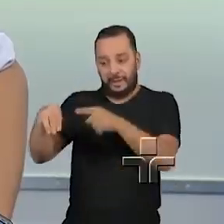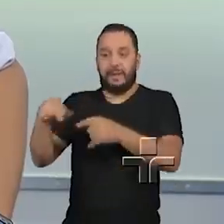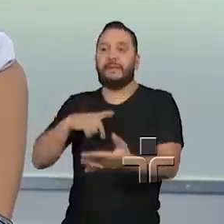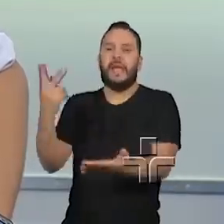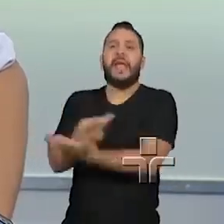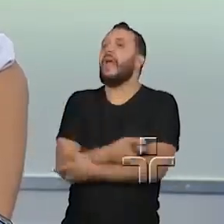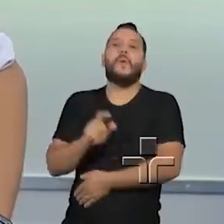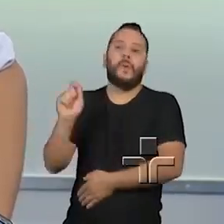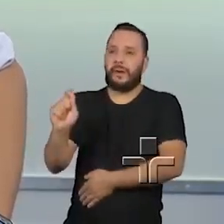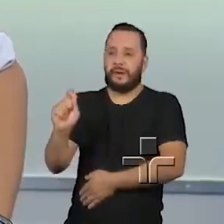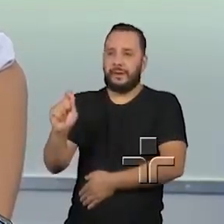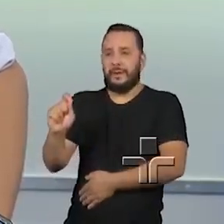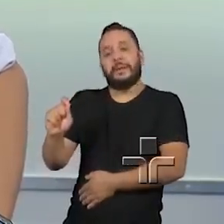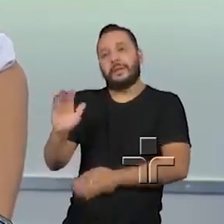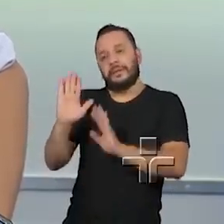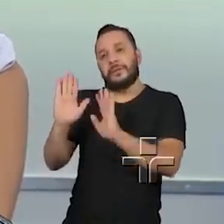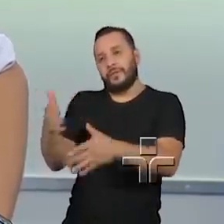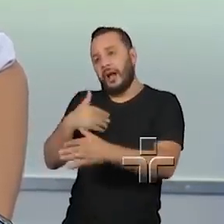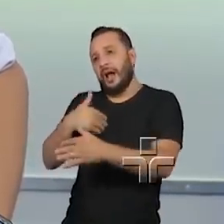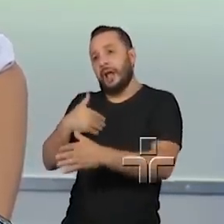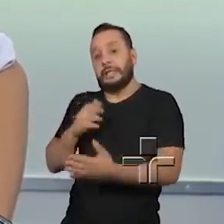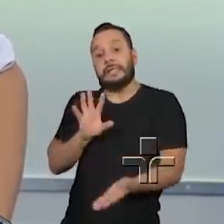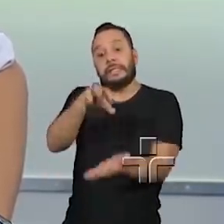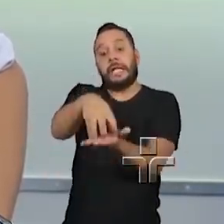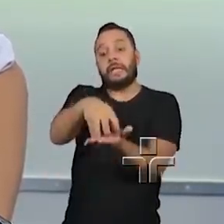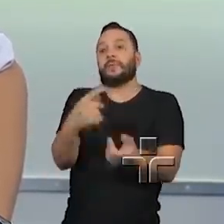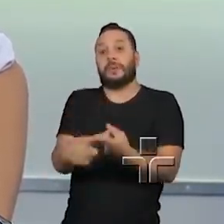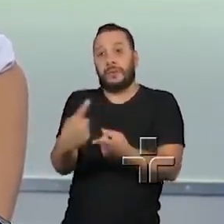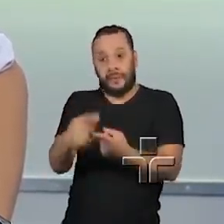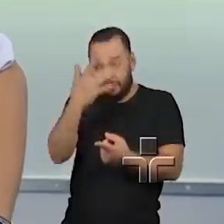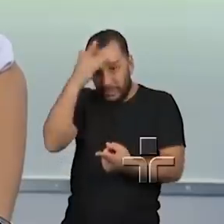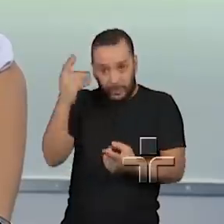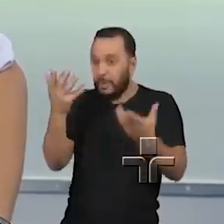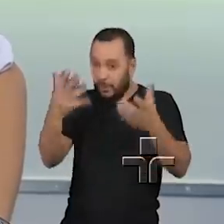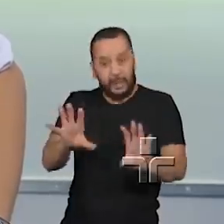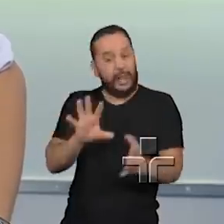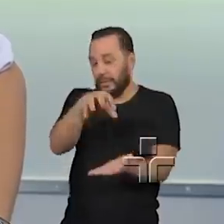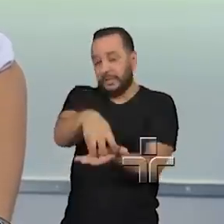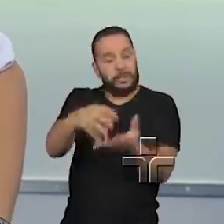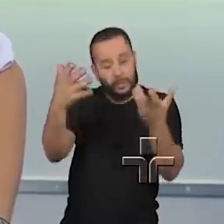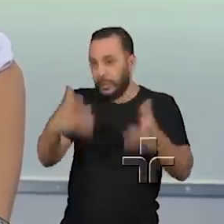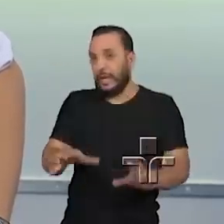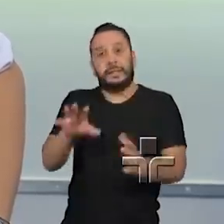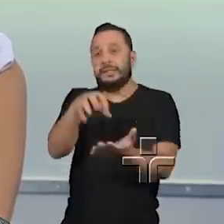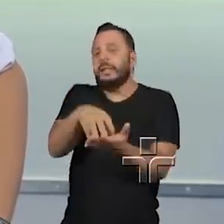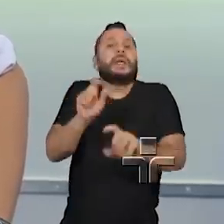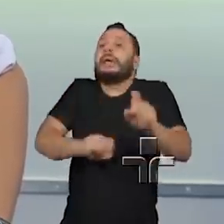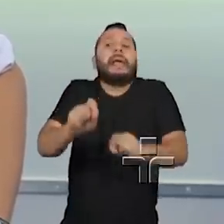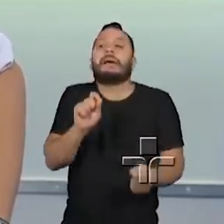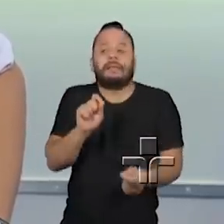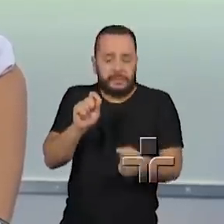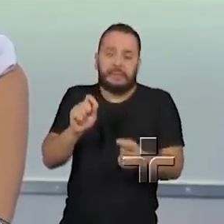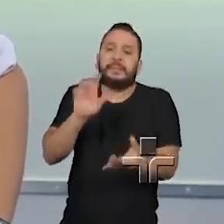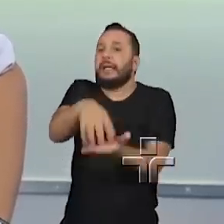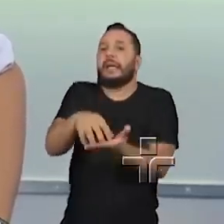erro fundamental ao se posicionarem como partidos de centro, porque ninguém quer saber de posicionamento político de centro, ninguém sabe o que é centro, o centro não tem um